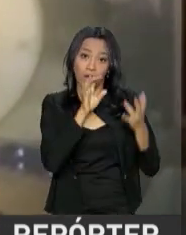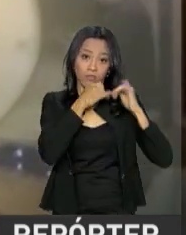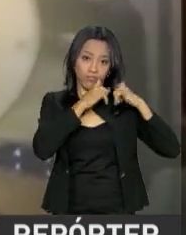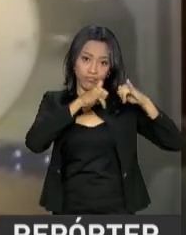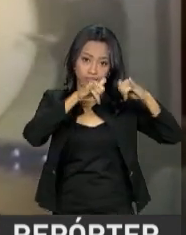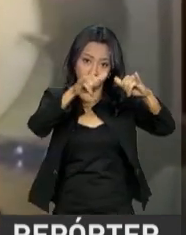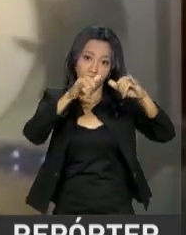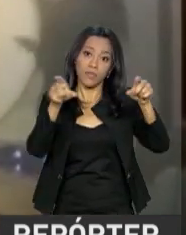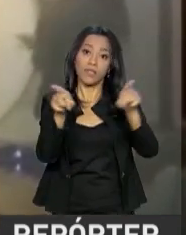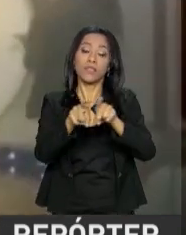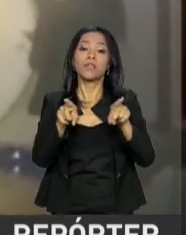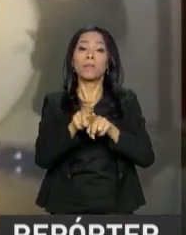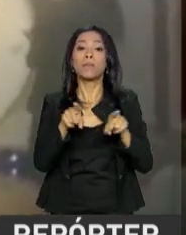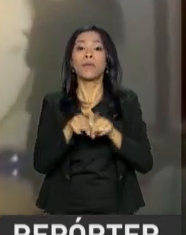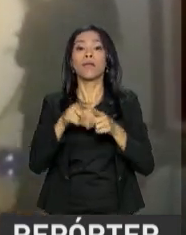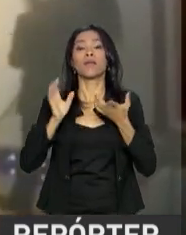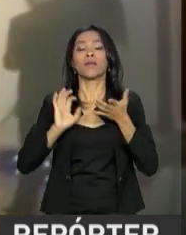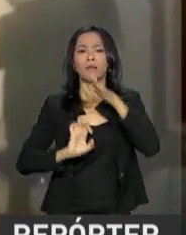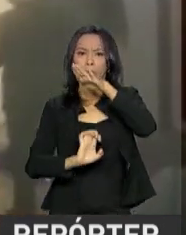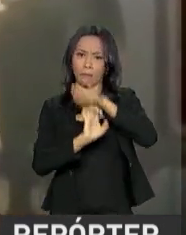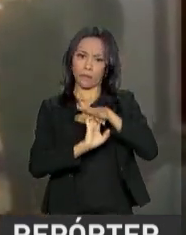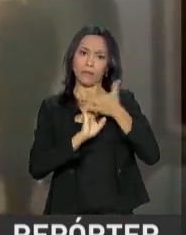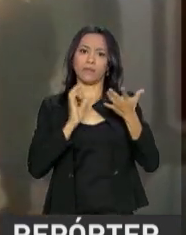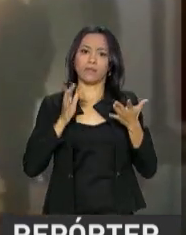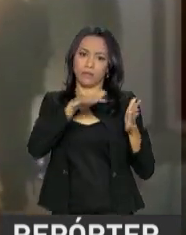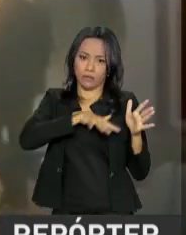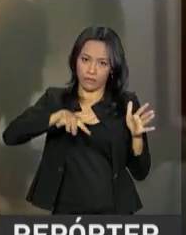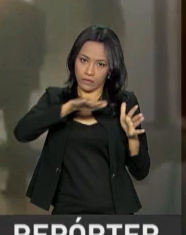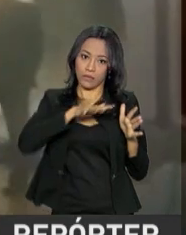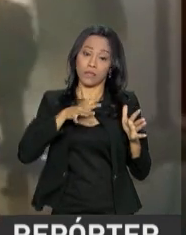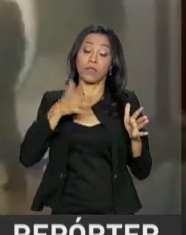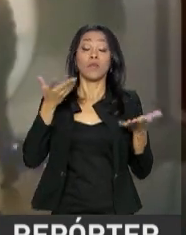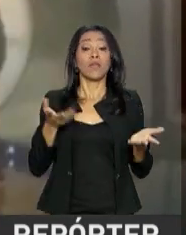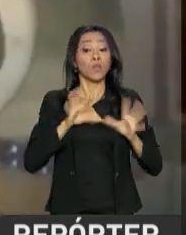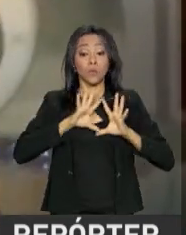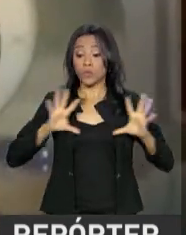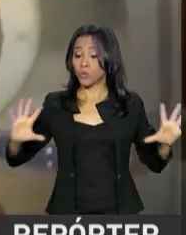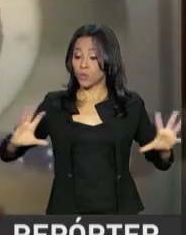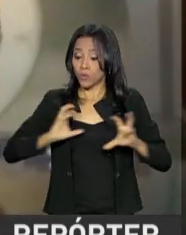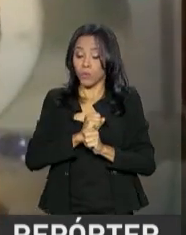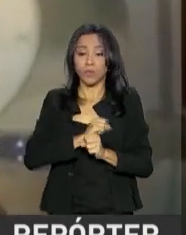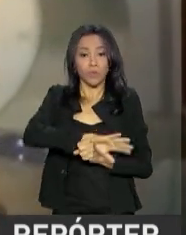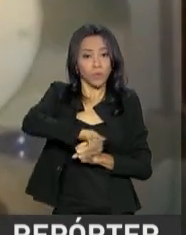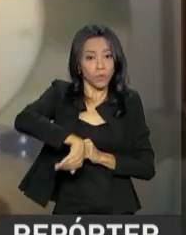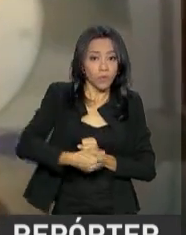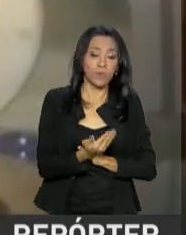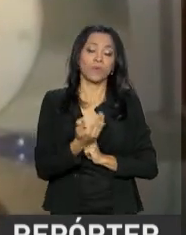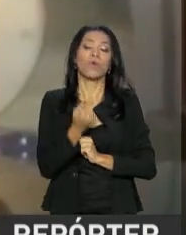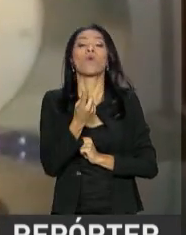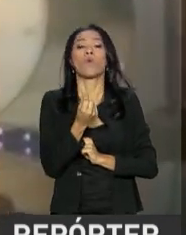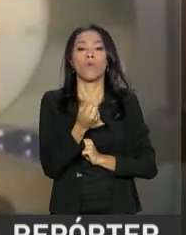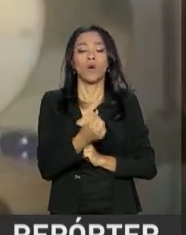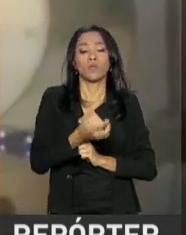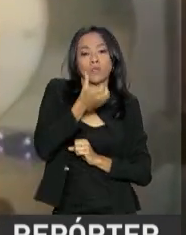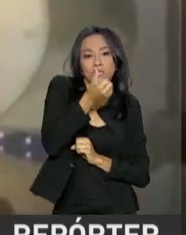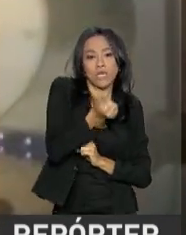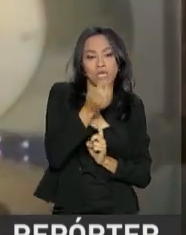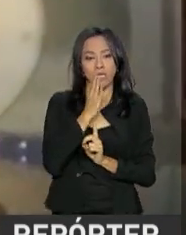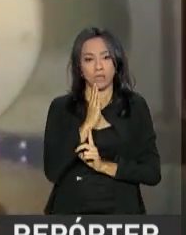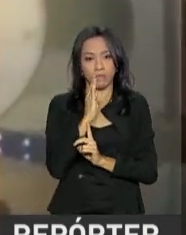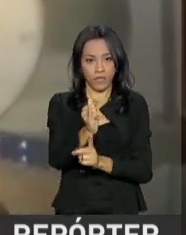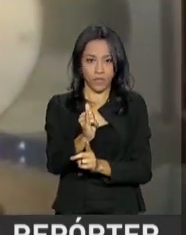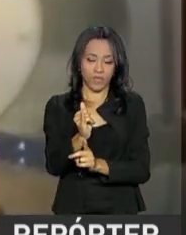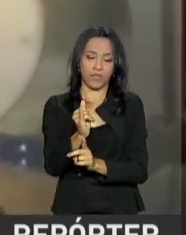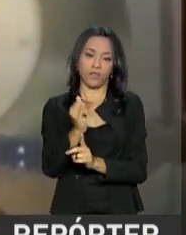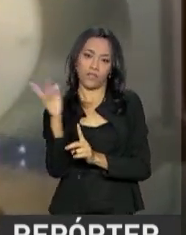subestações de energia ao todo o leilão vai permitir investimentos da ordem de 6 bilhões de reais